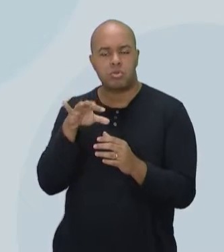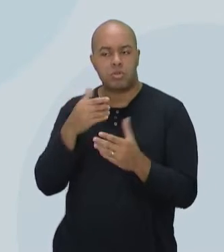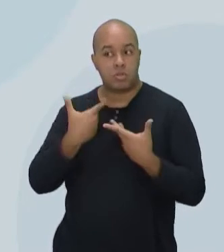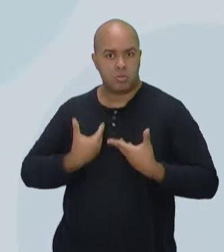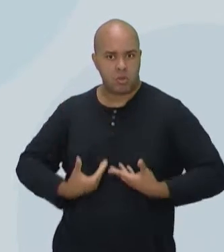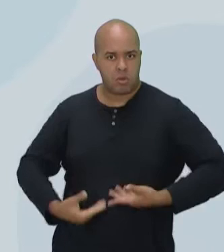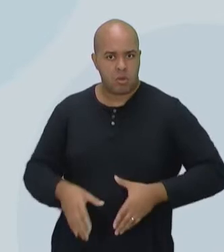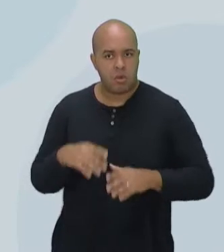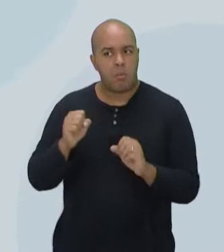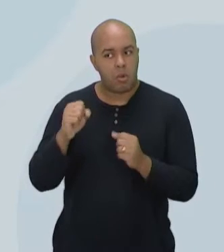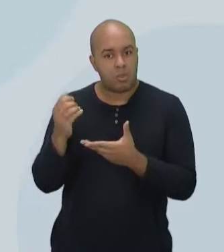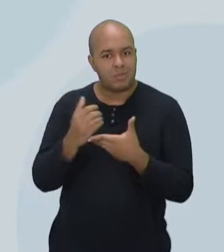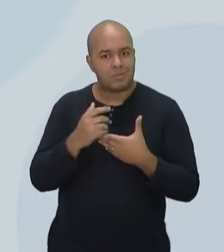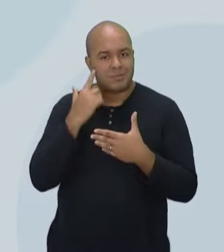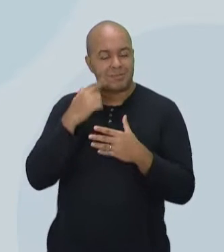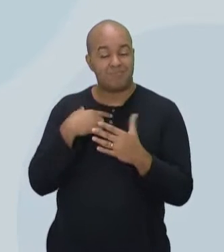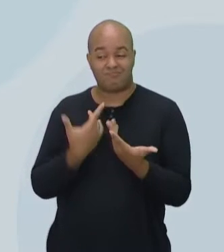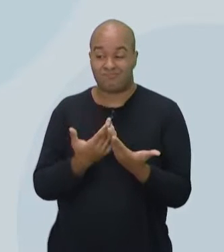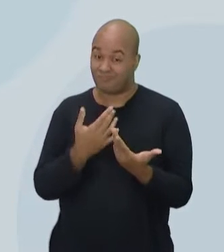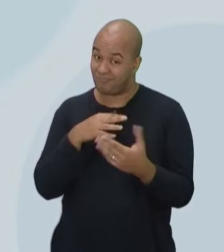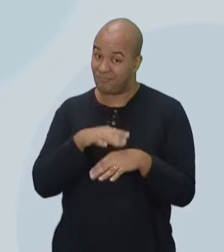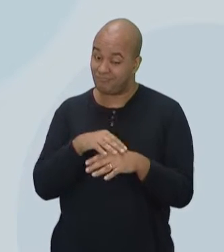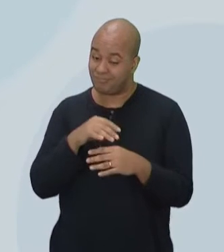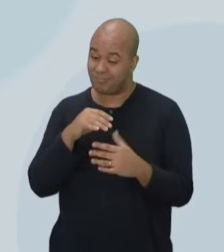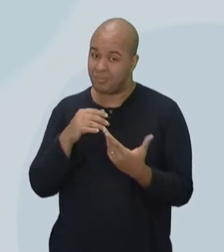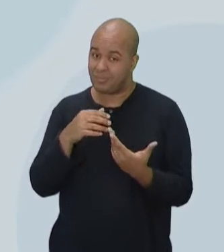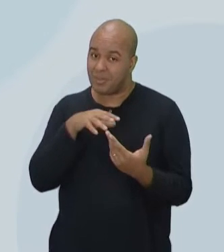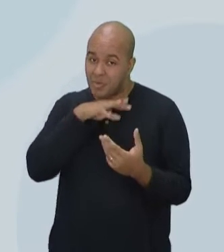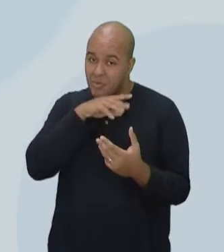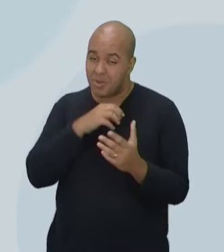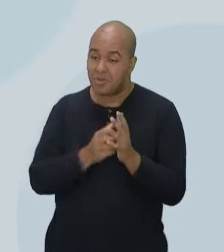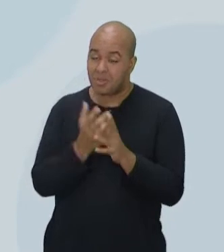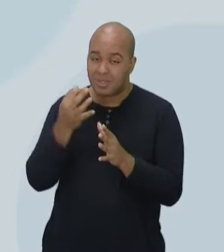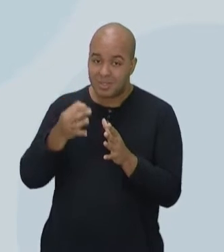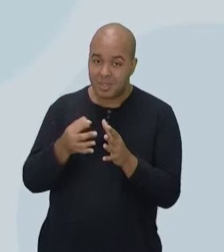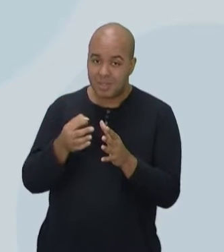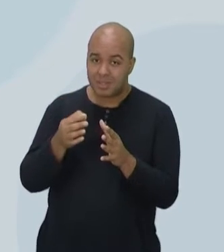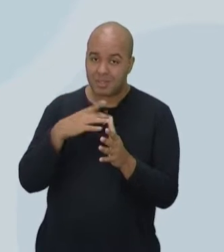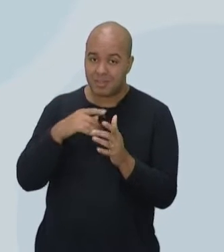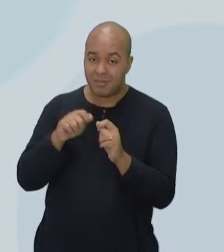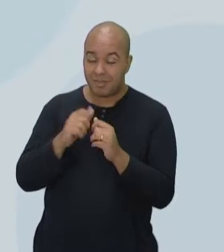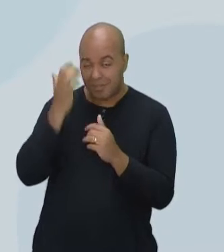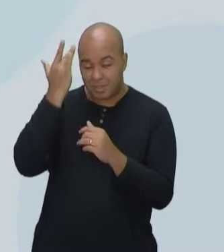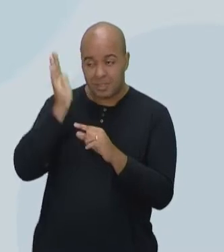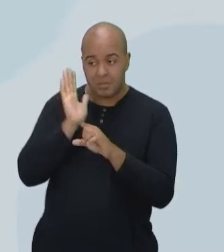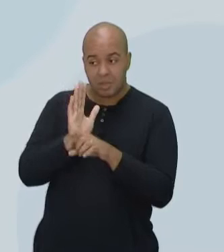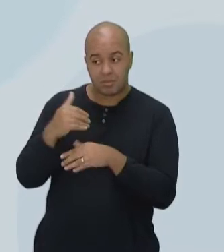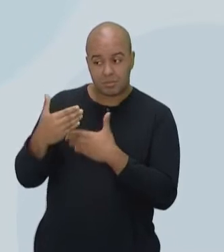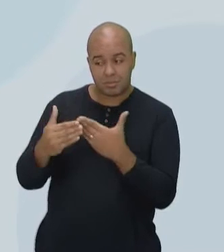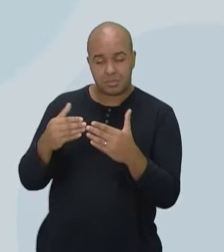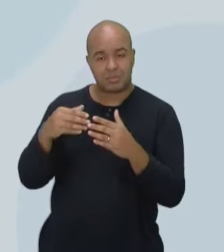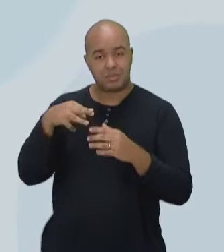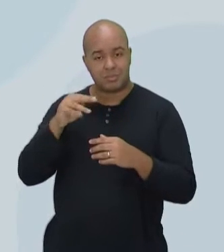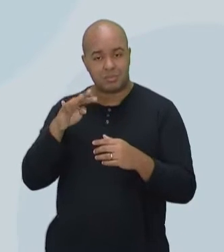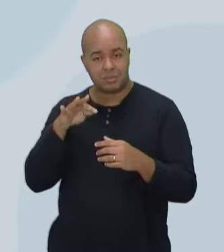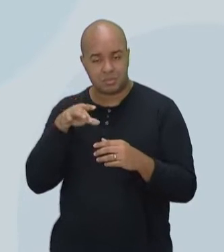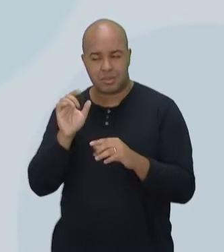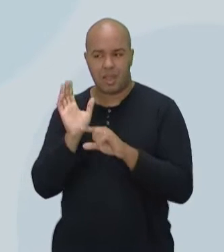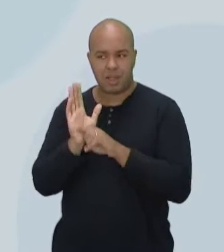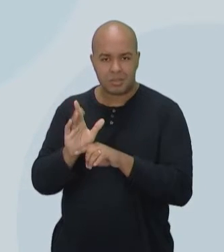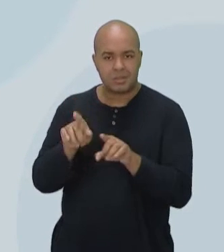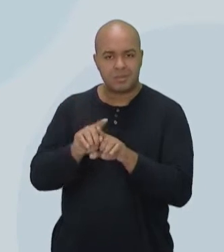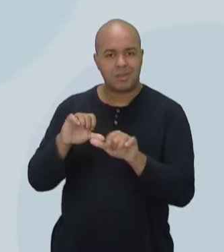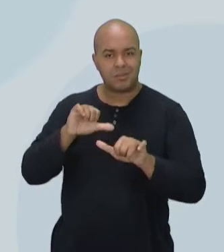organismo vai trazer um resultado indesejado. A quantidade correta vai facilitar nosso processo metabólico, vai